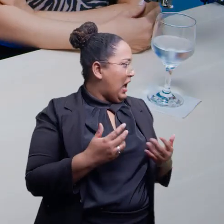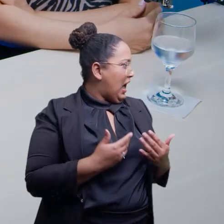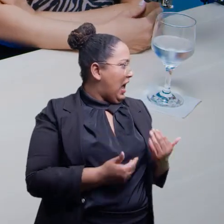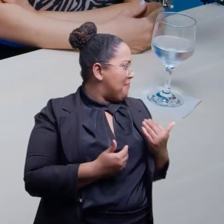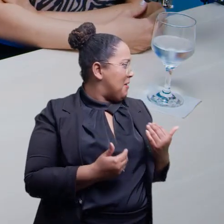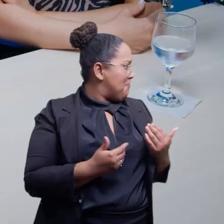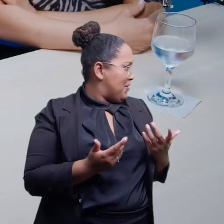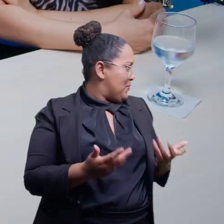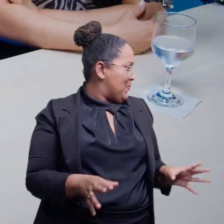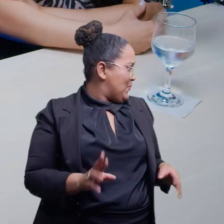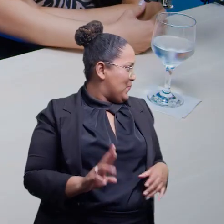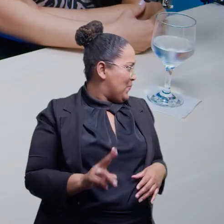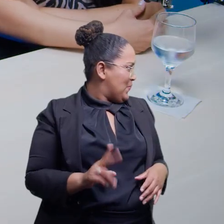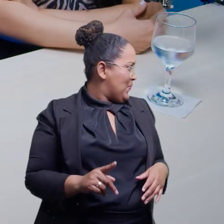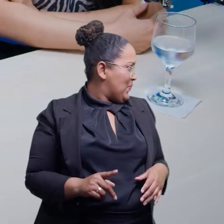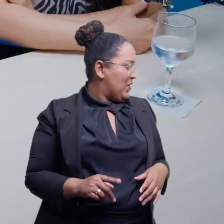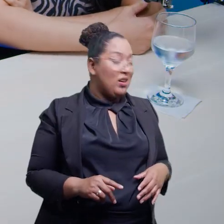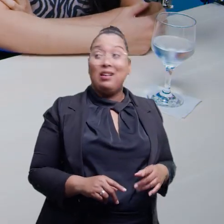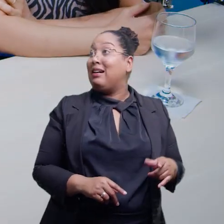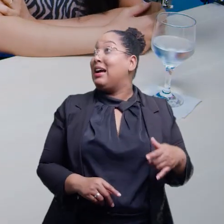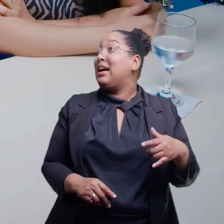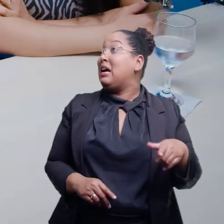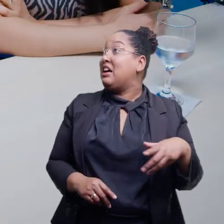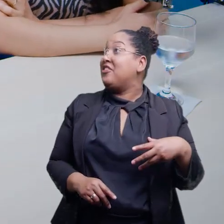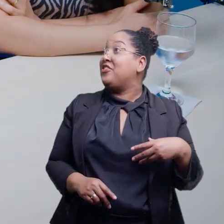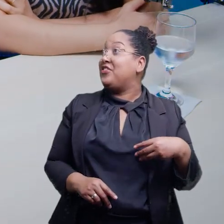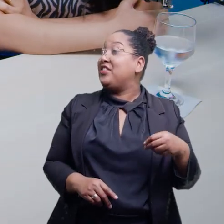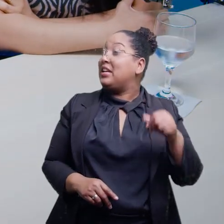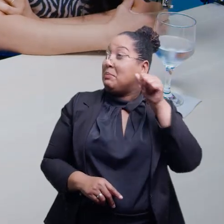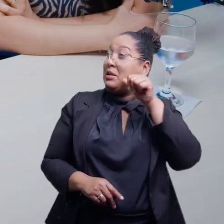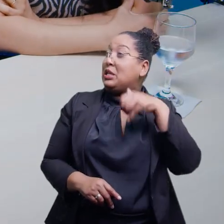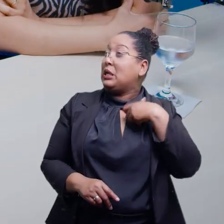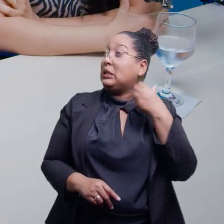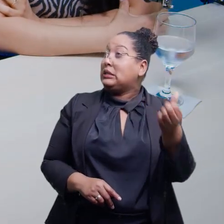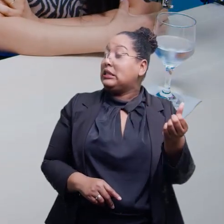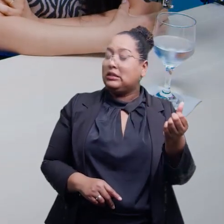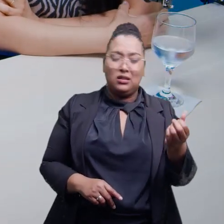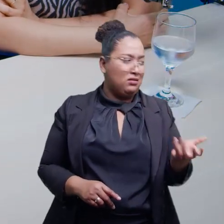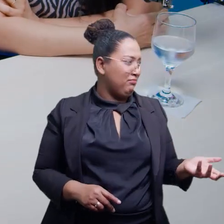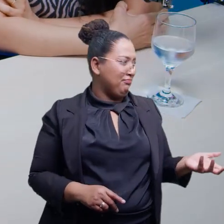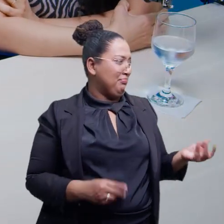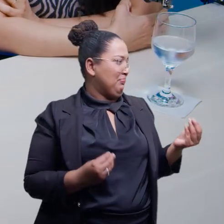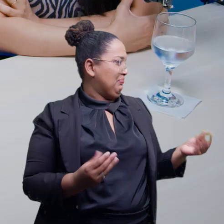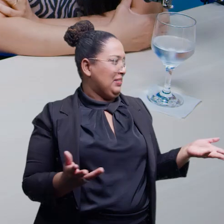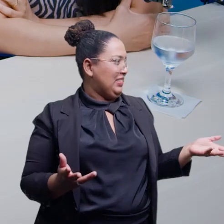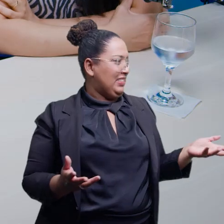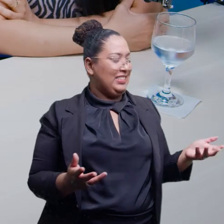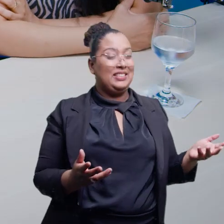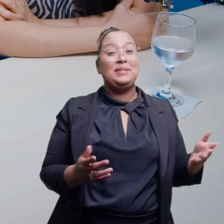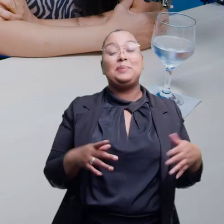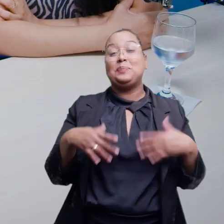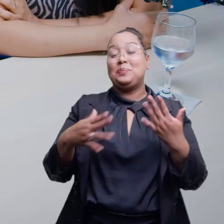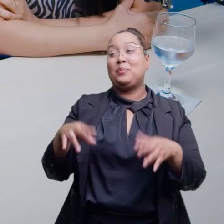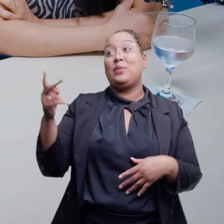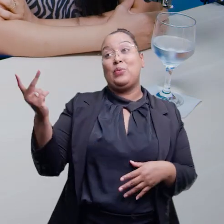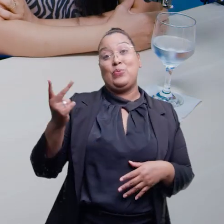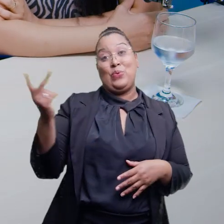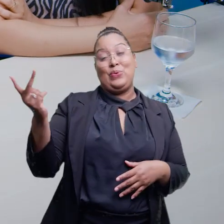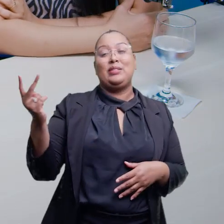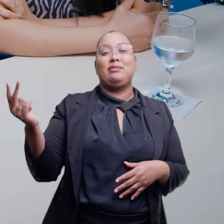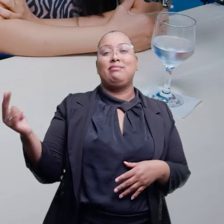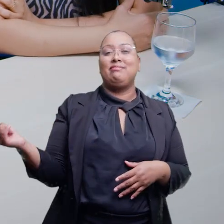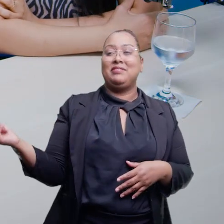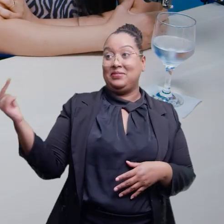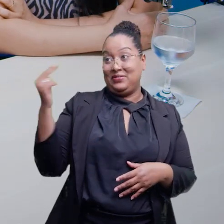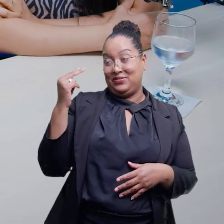adotar um neném. Aí tem uma criança de 6 anos, não fez muito sentido pra ele, né? Mas eles me